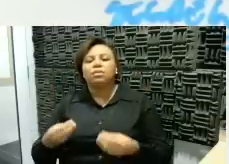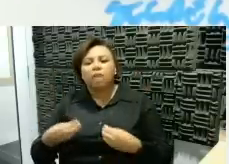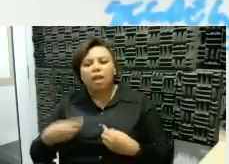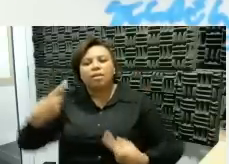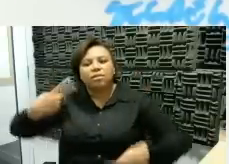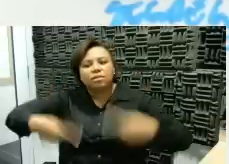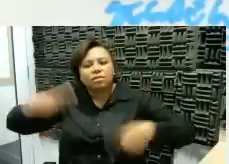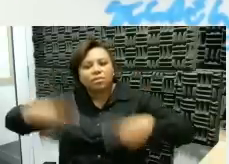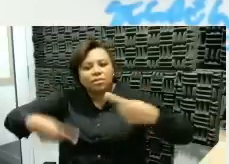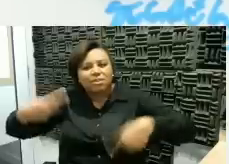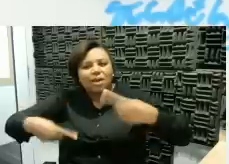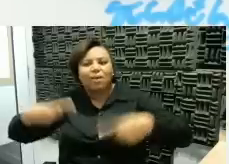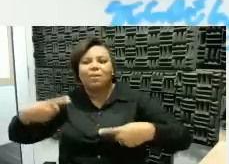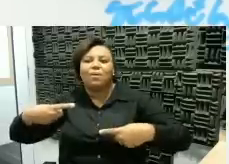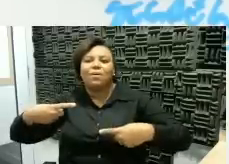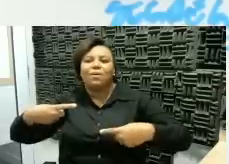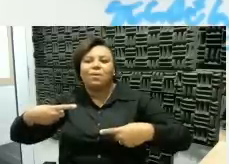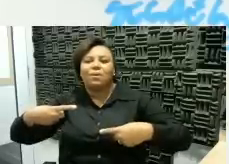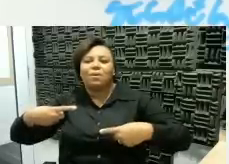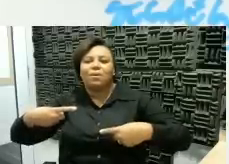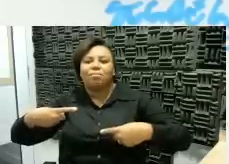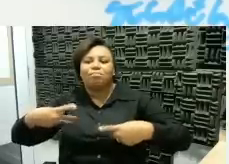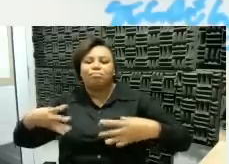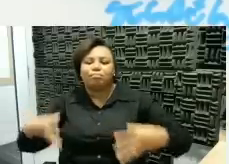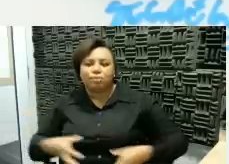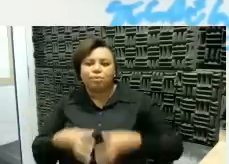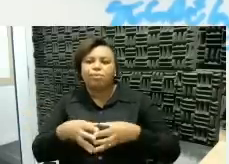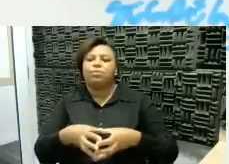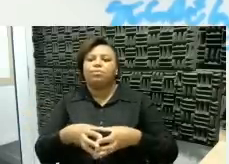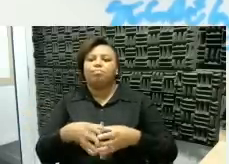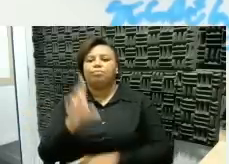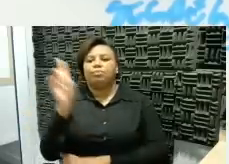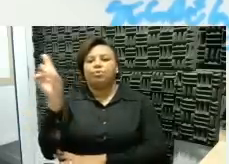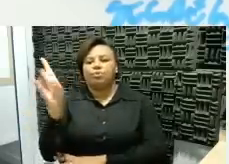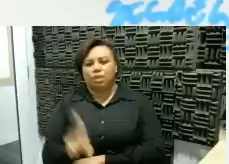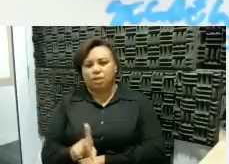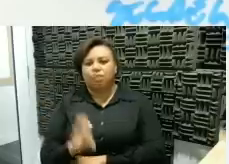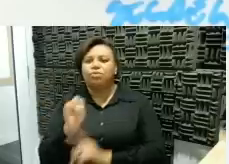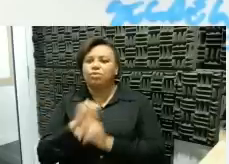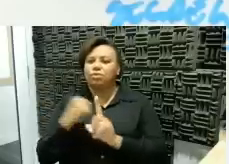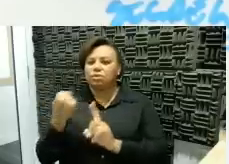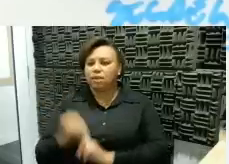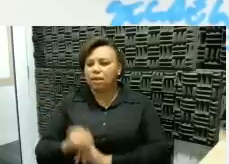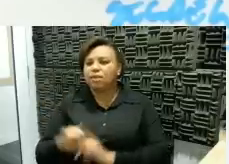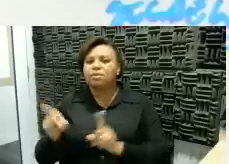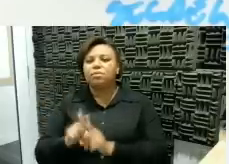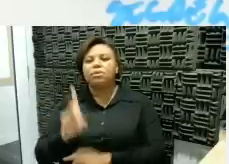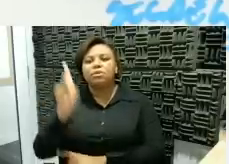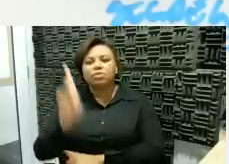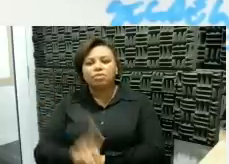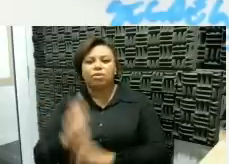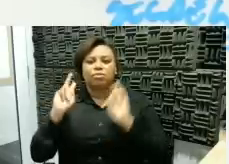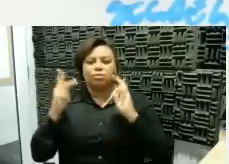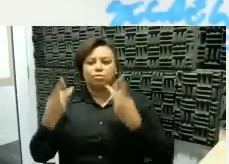a a esfera né dos direitos sociais e dos Direitos Humanos então